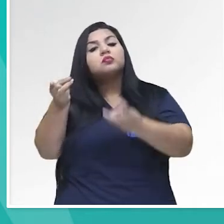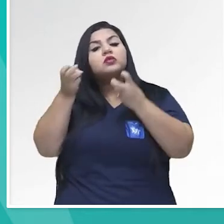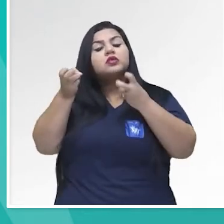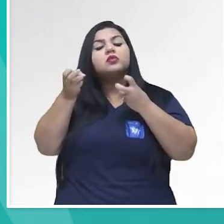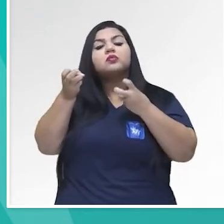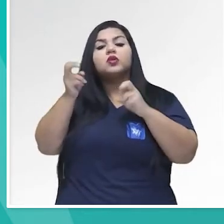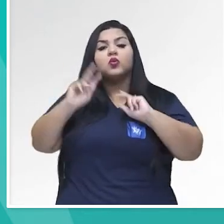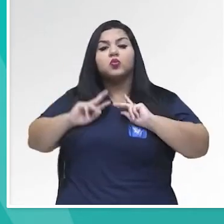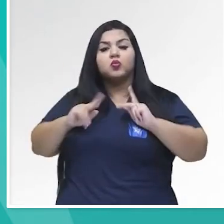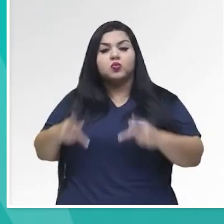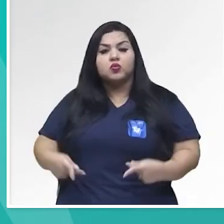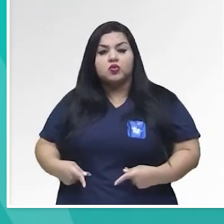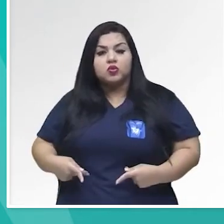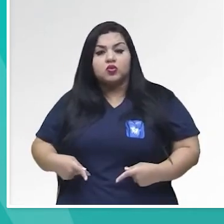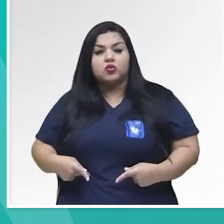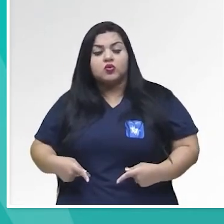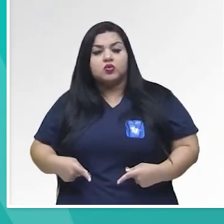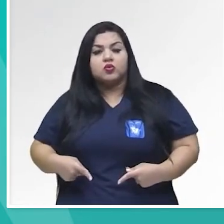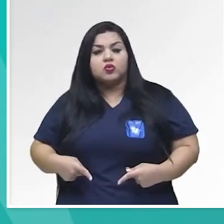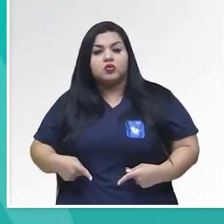humano como